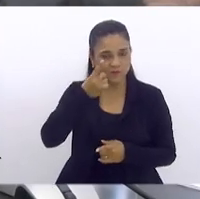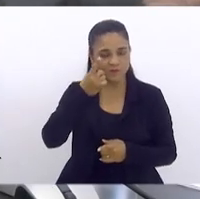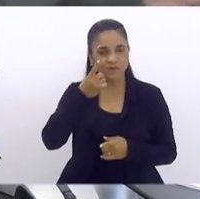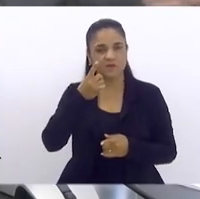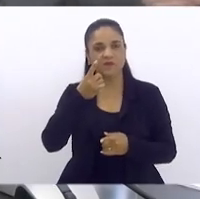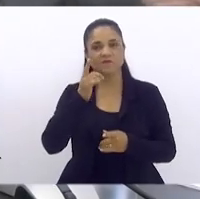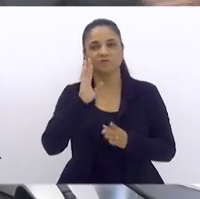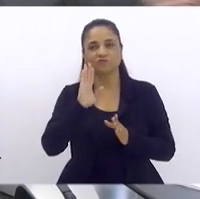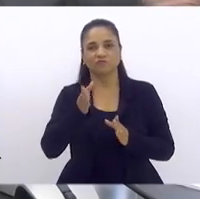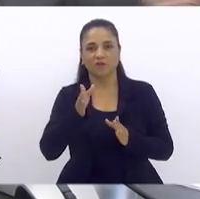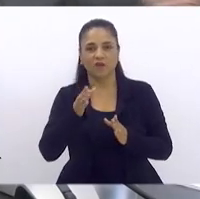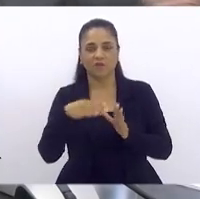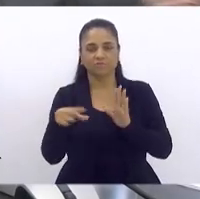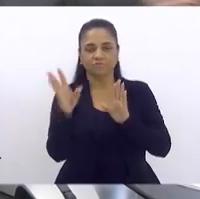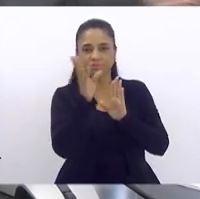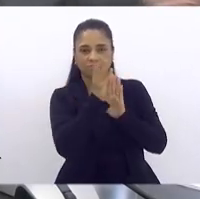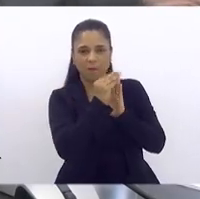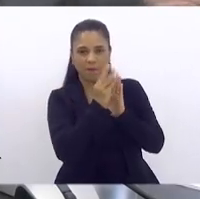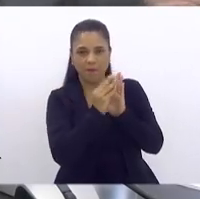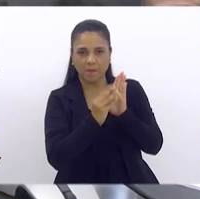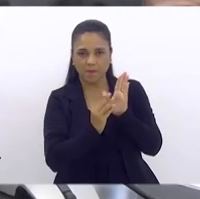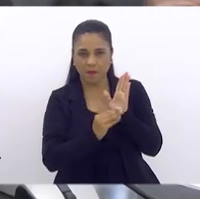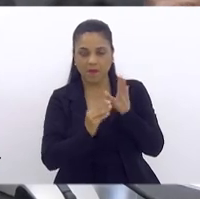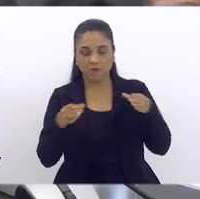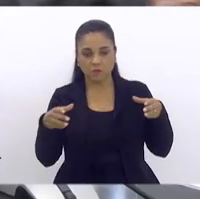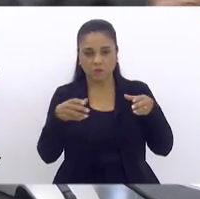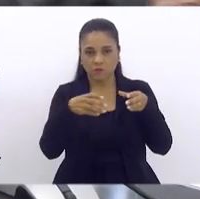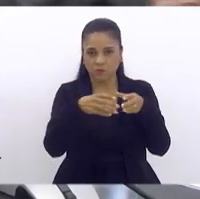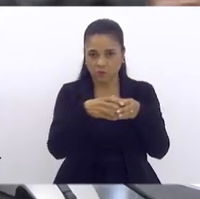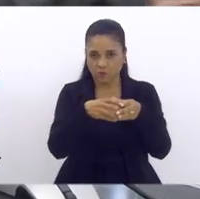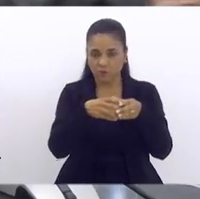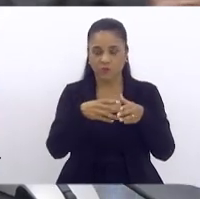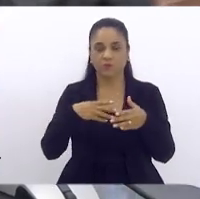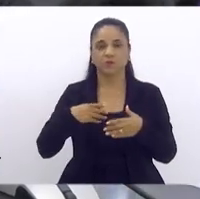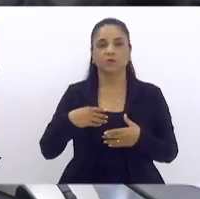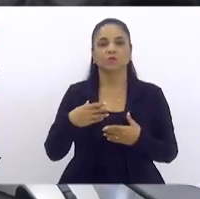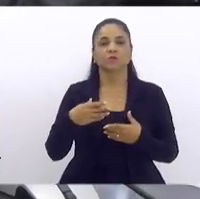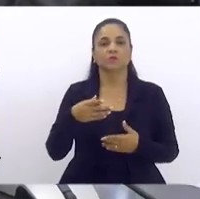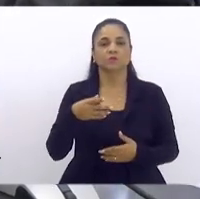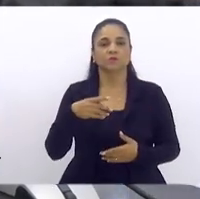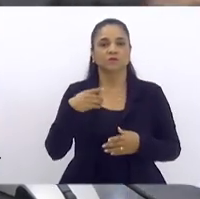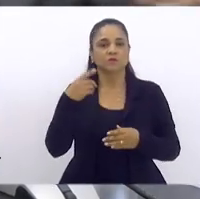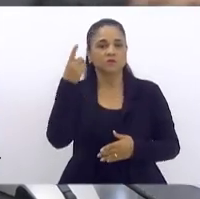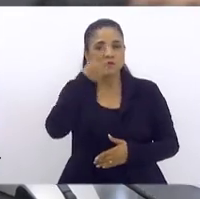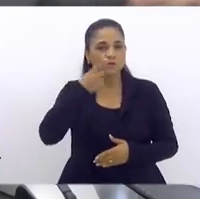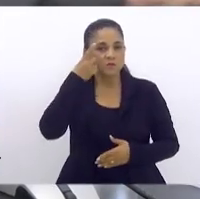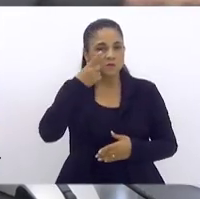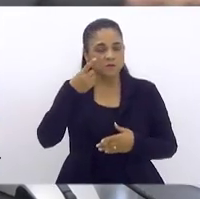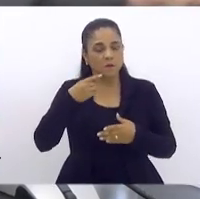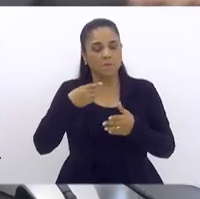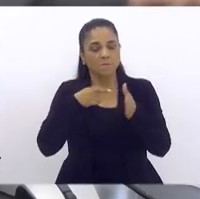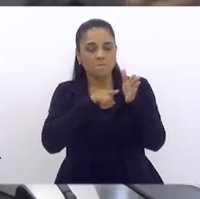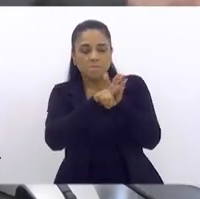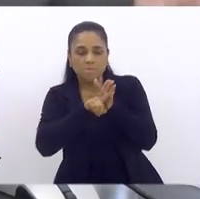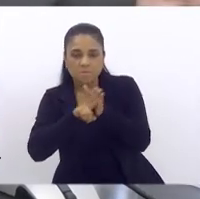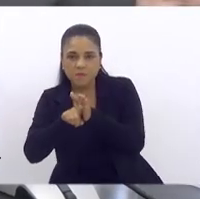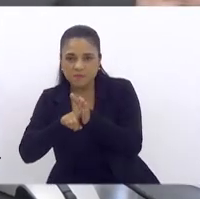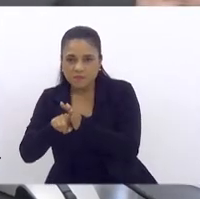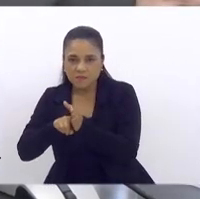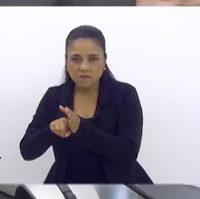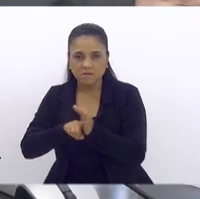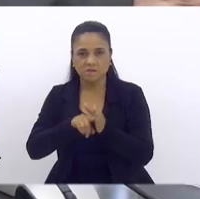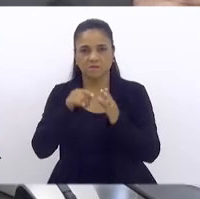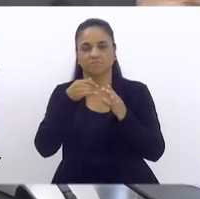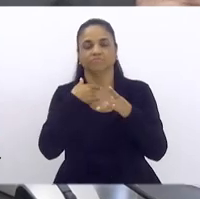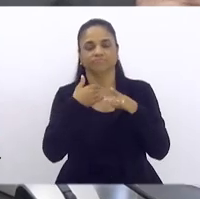será colocado no grupo dos deputados a pesquisa produzida pela doutora Letícia.